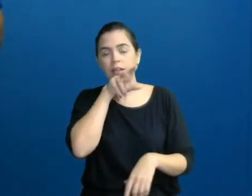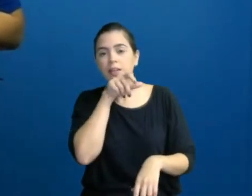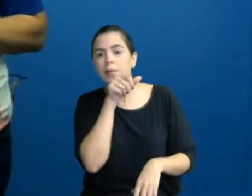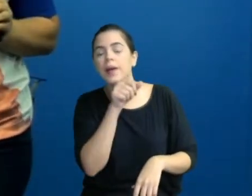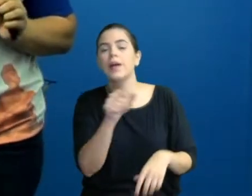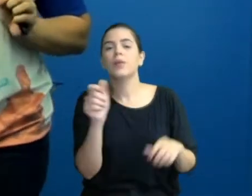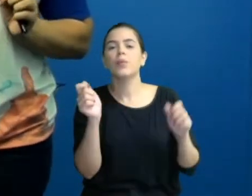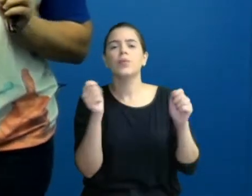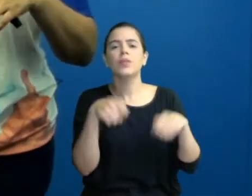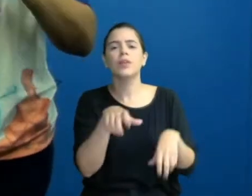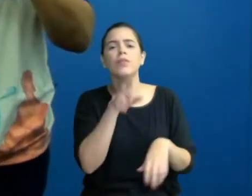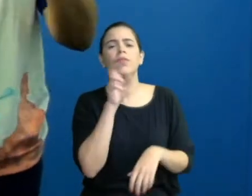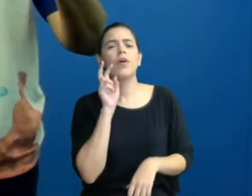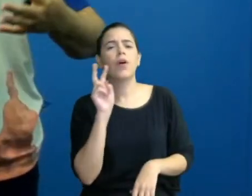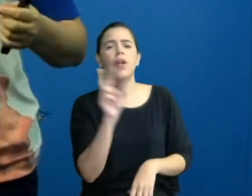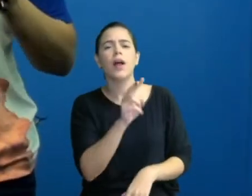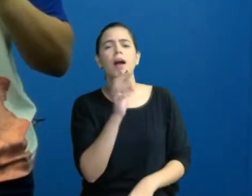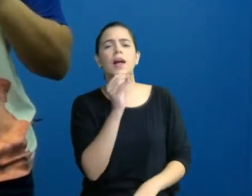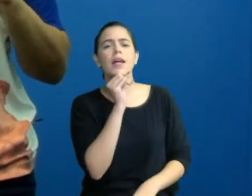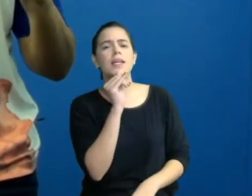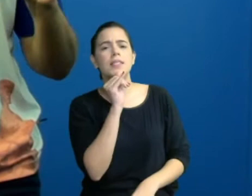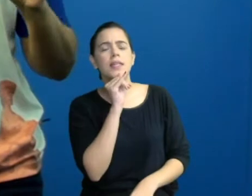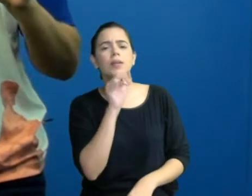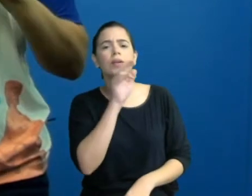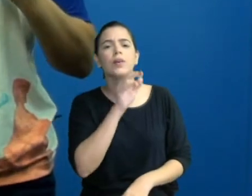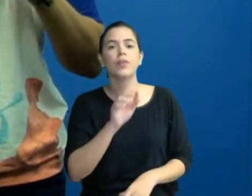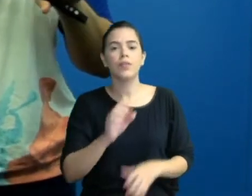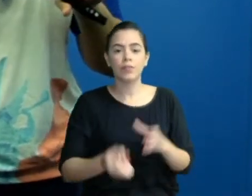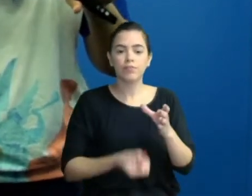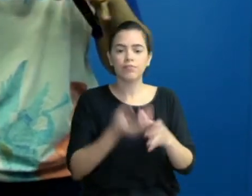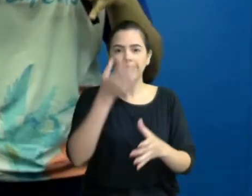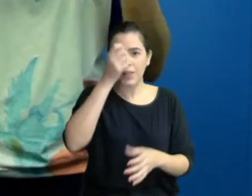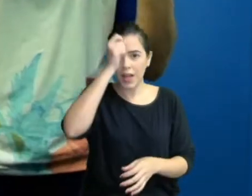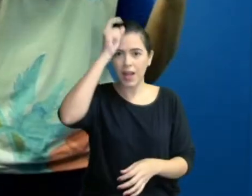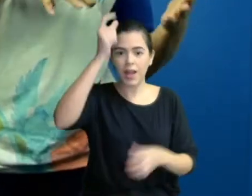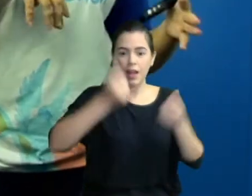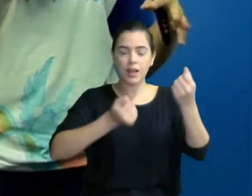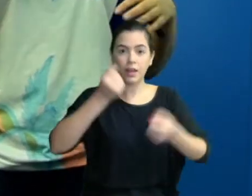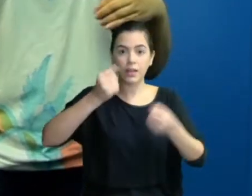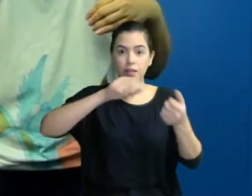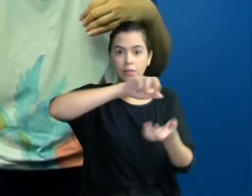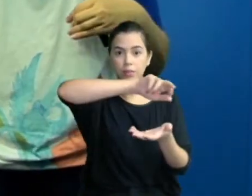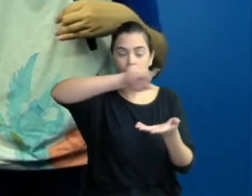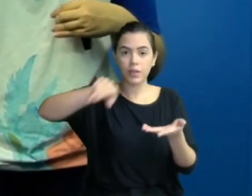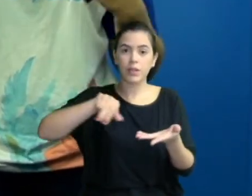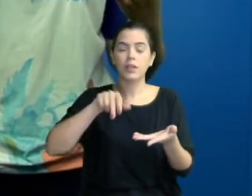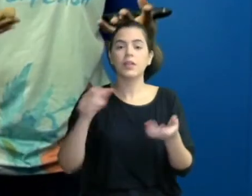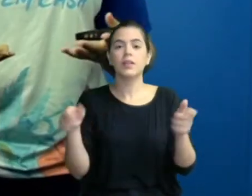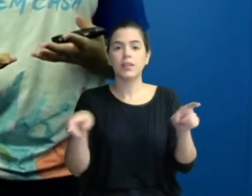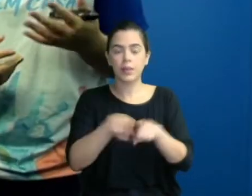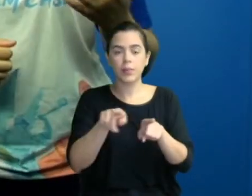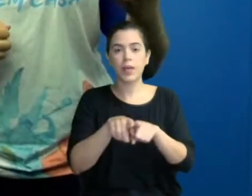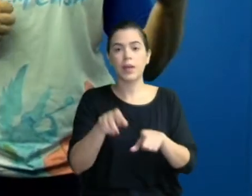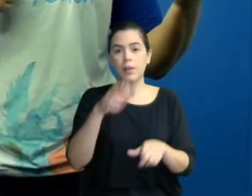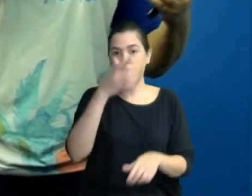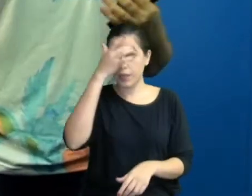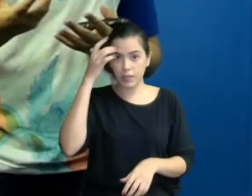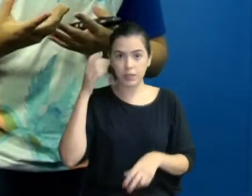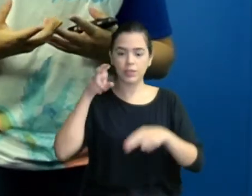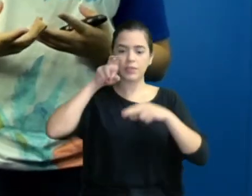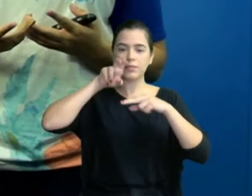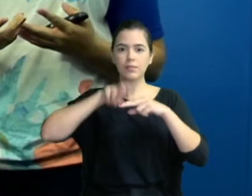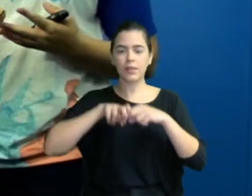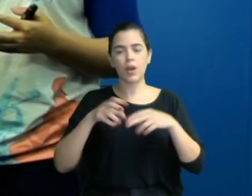que foram inventados, né, transportes para transportar tanto pessoas quanto